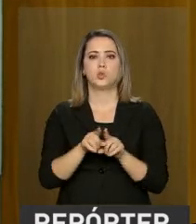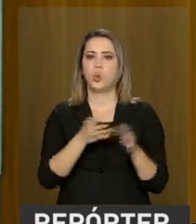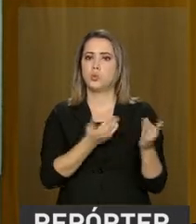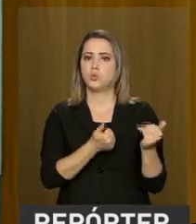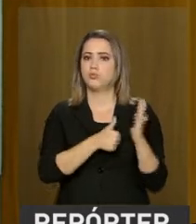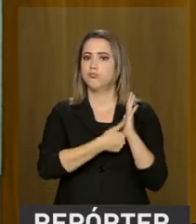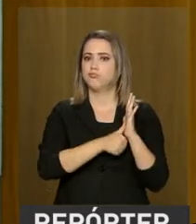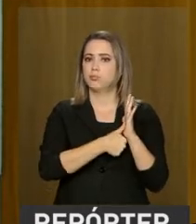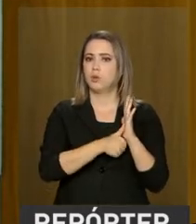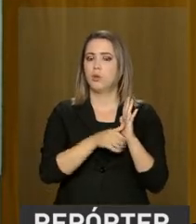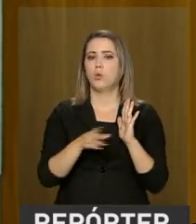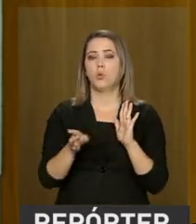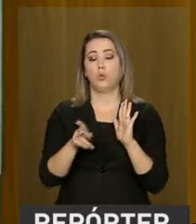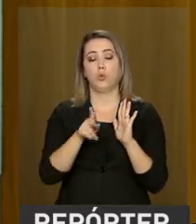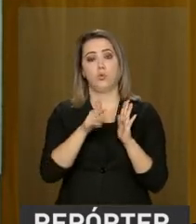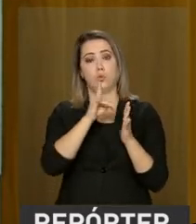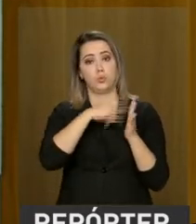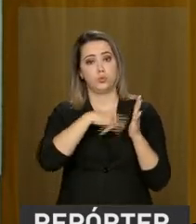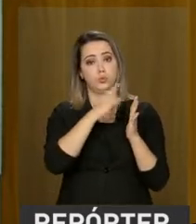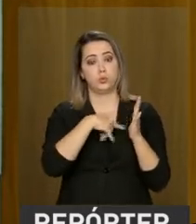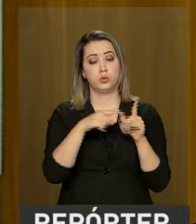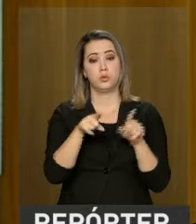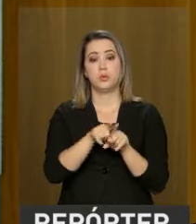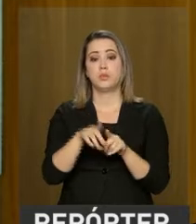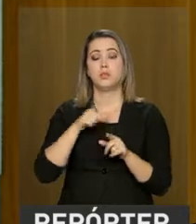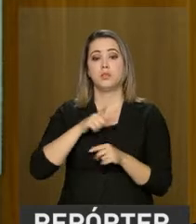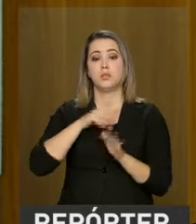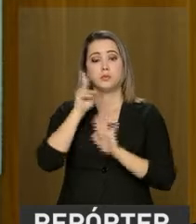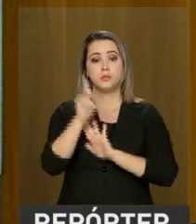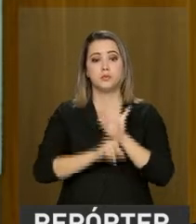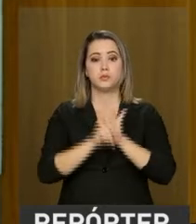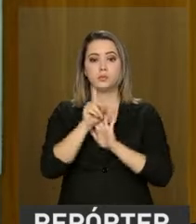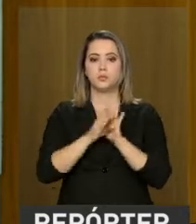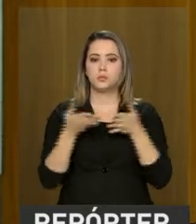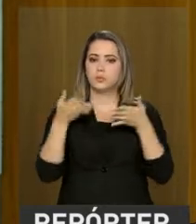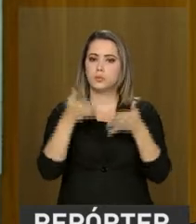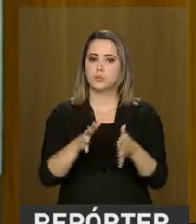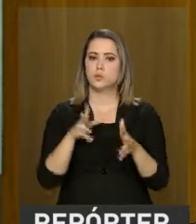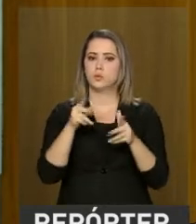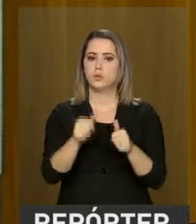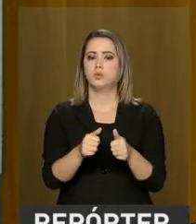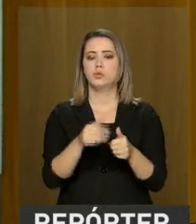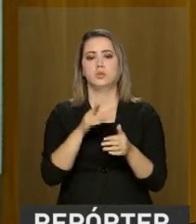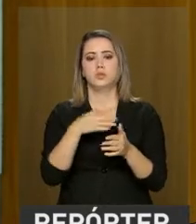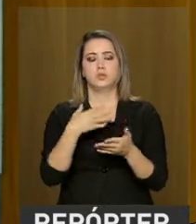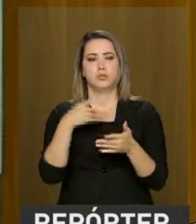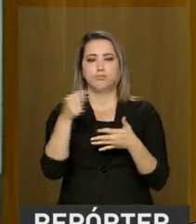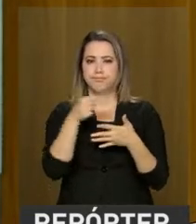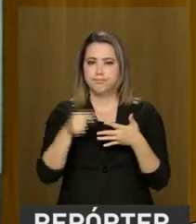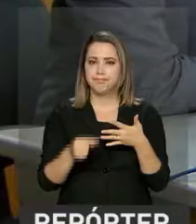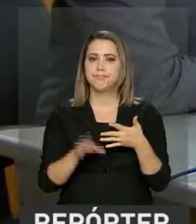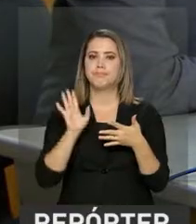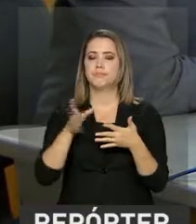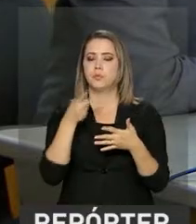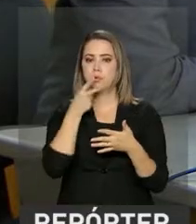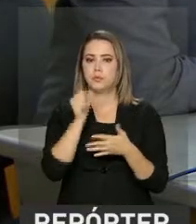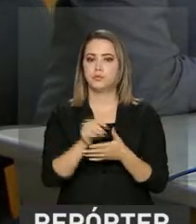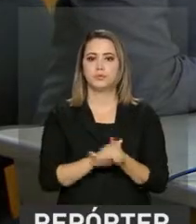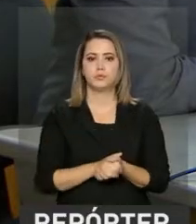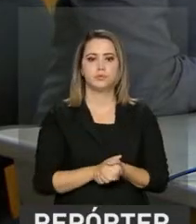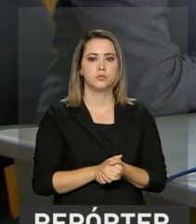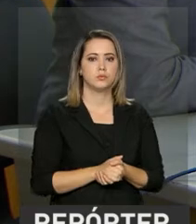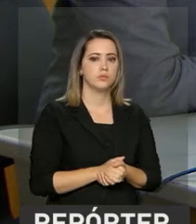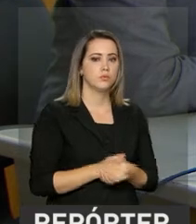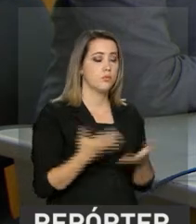jovem com seu documento oficial com foto você passa a ter direito e acesso a todos esses benefícios já citados hoje